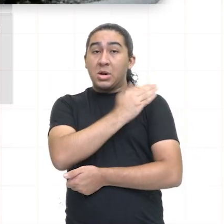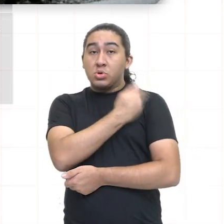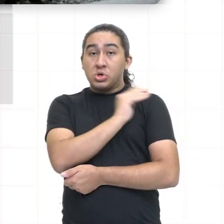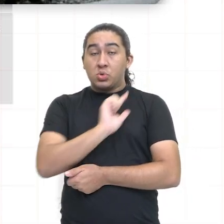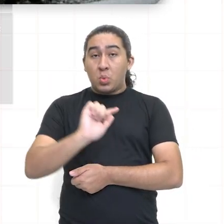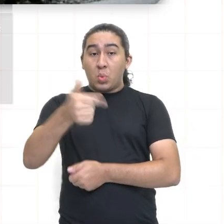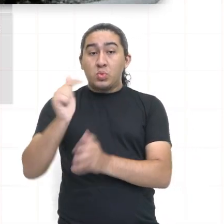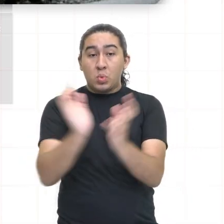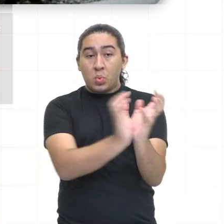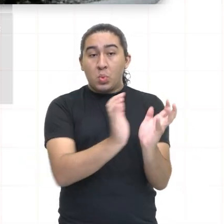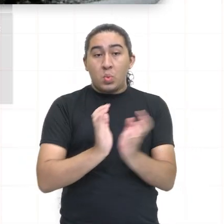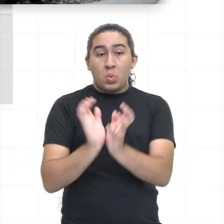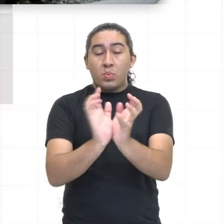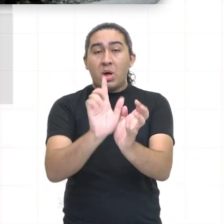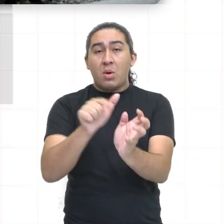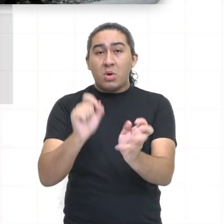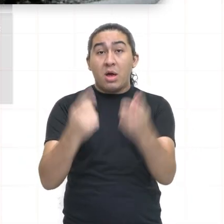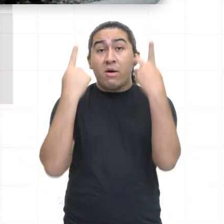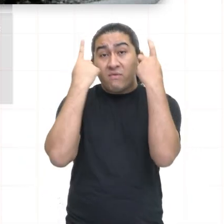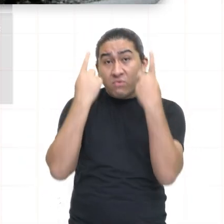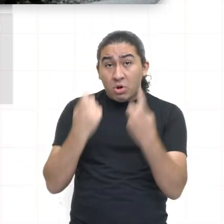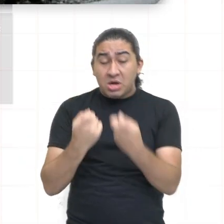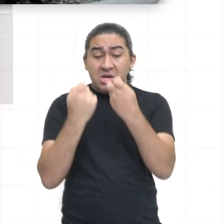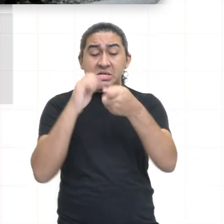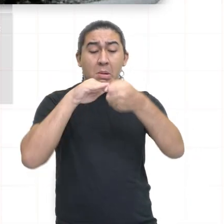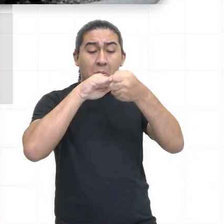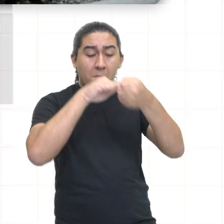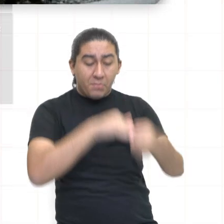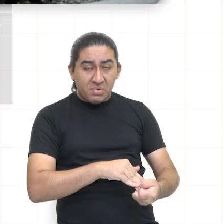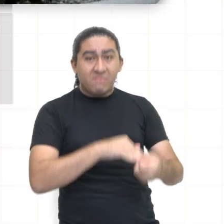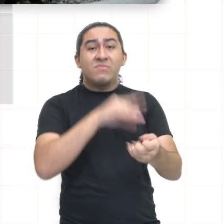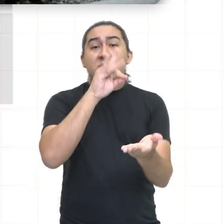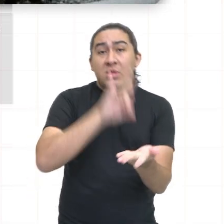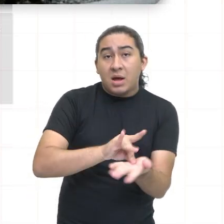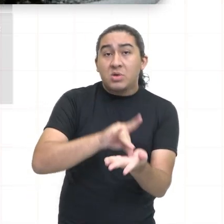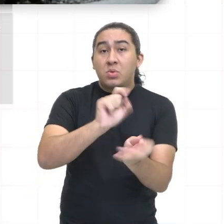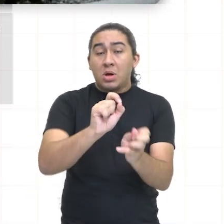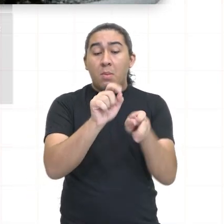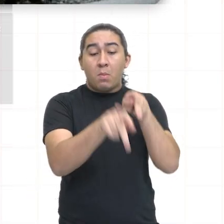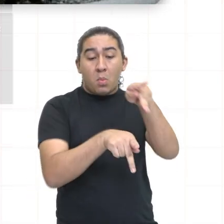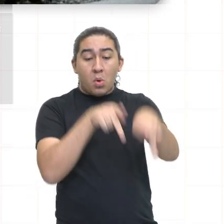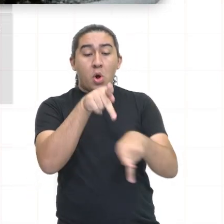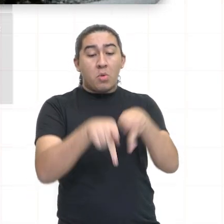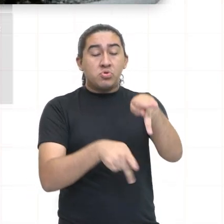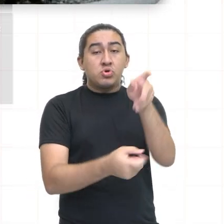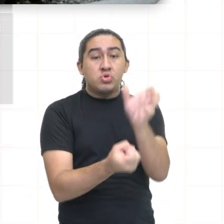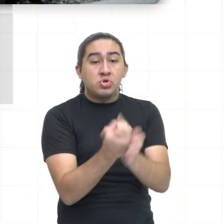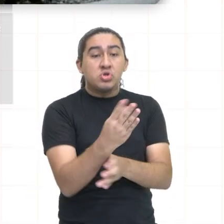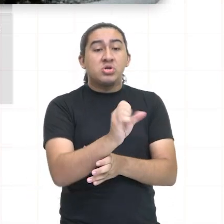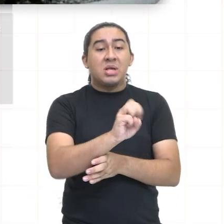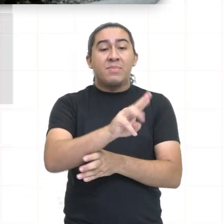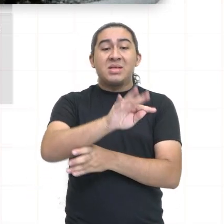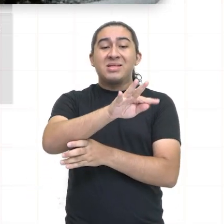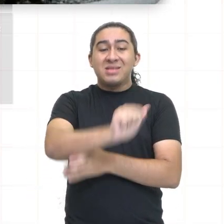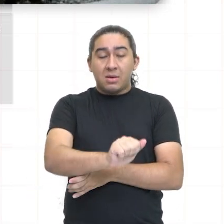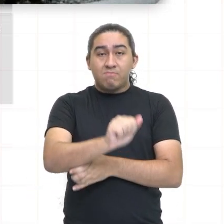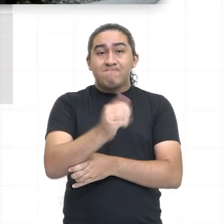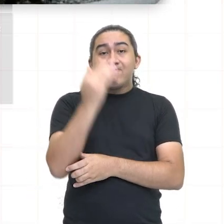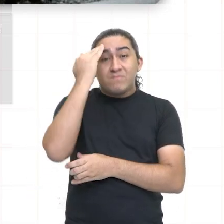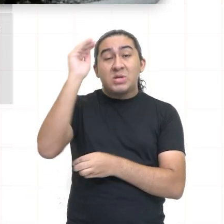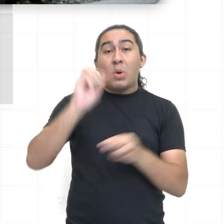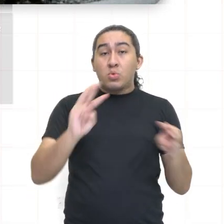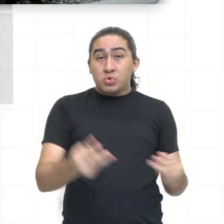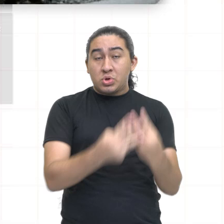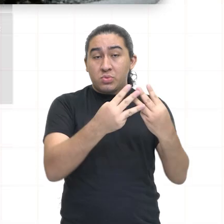é o preconceito, hostilidade ou discriminação contra povos de origem semita,